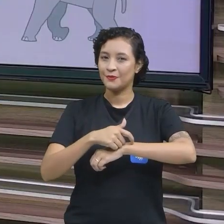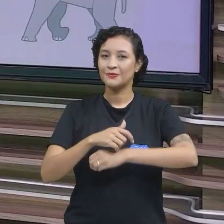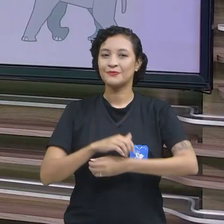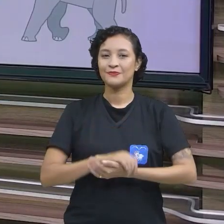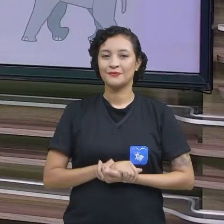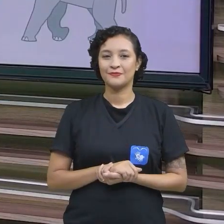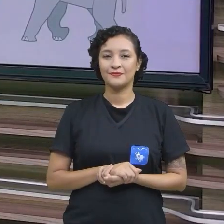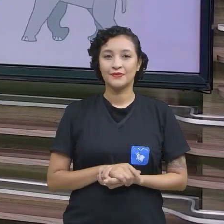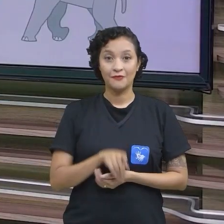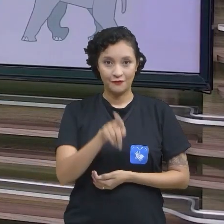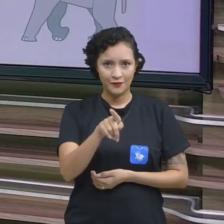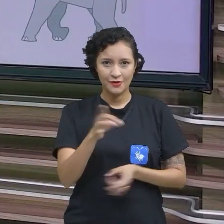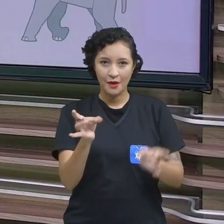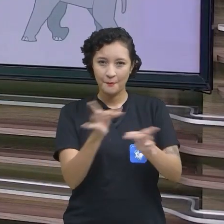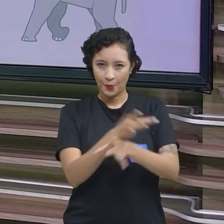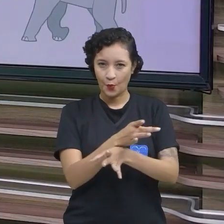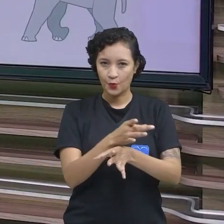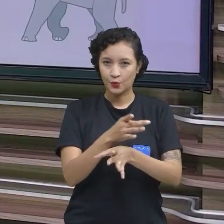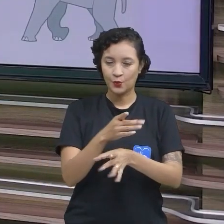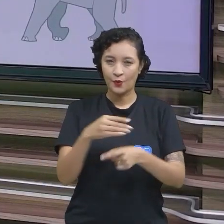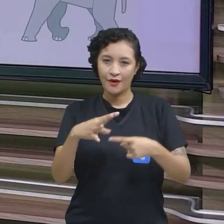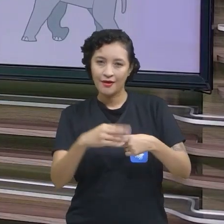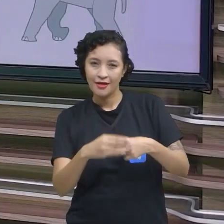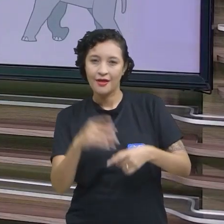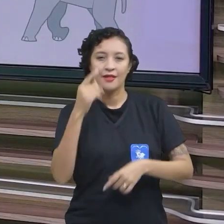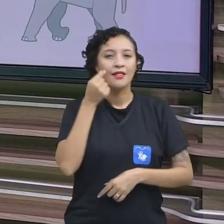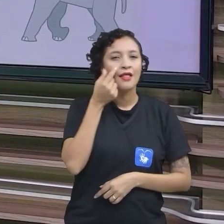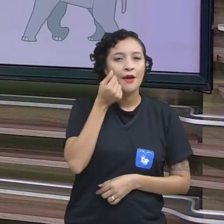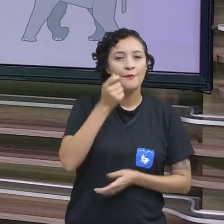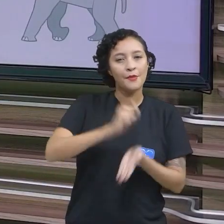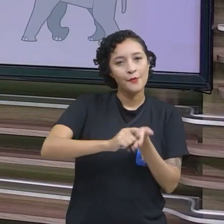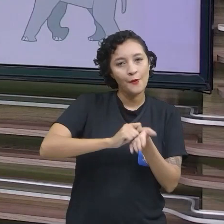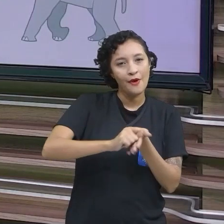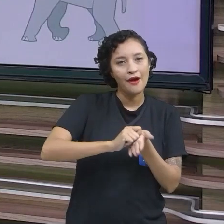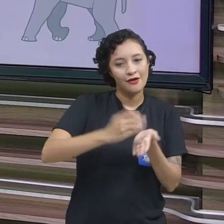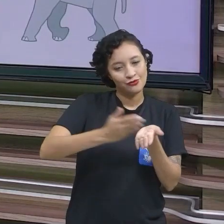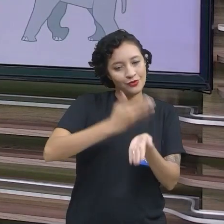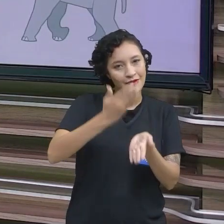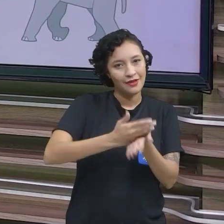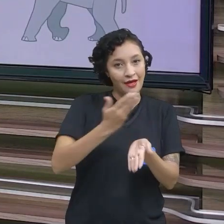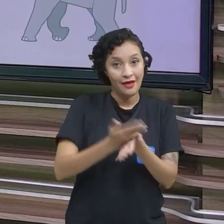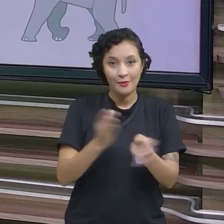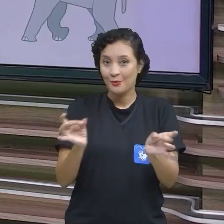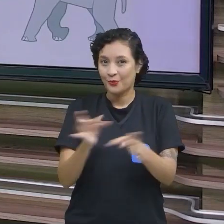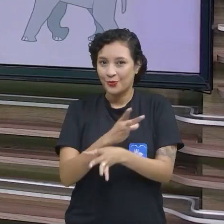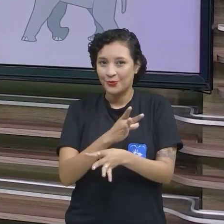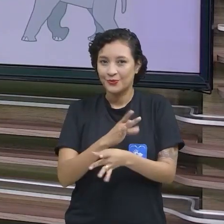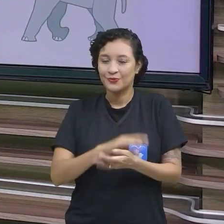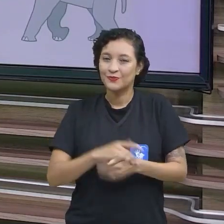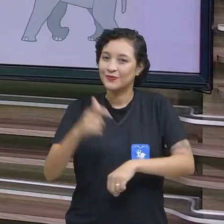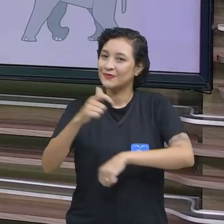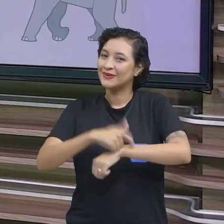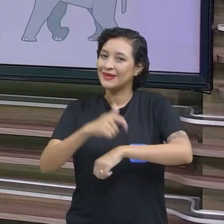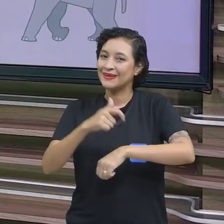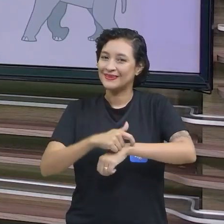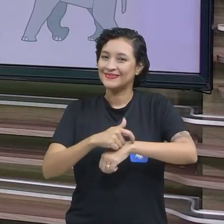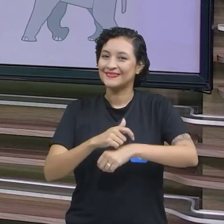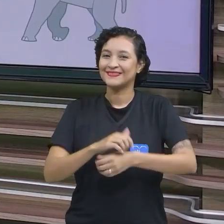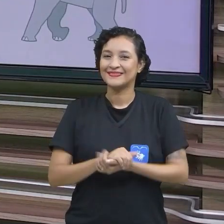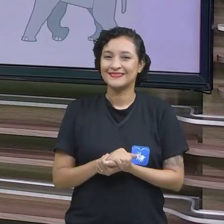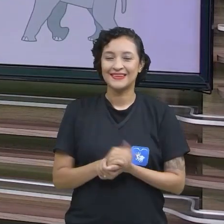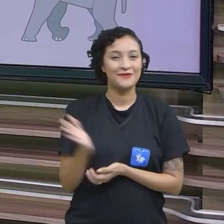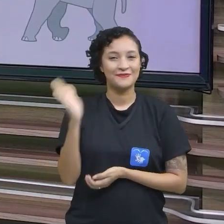Estão preparados? Prepararam a caneta, o lápis, a borracha, o caderno, tudo preparado? Chegou a hora!